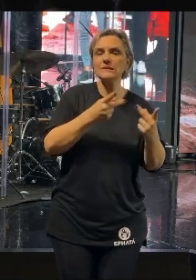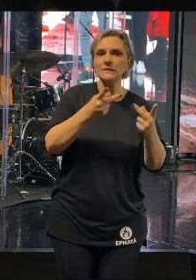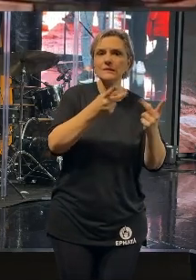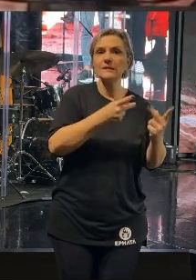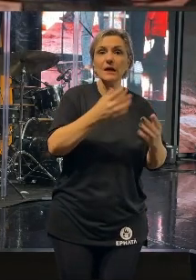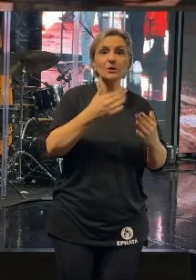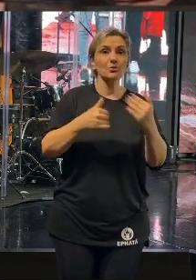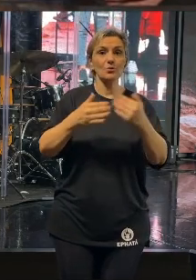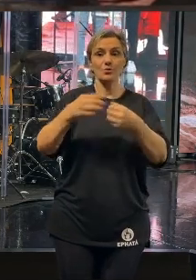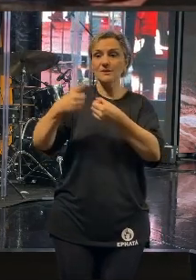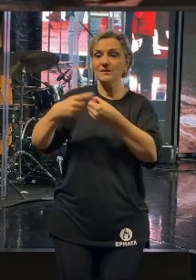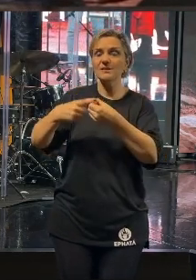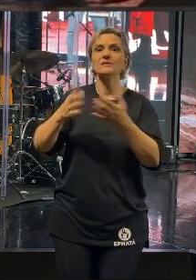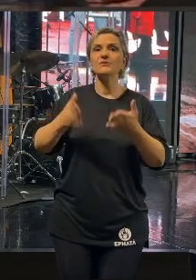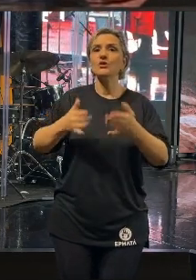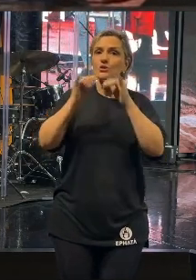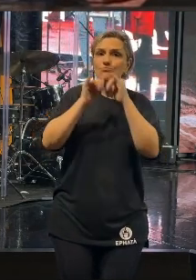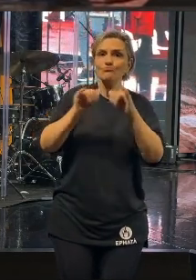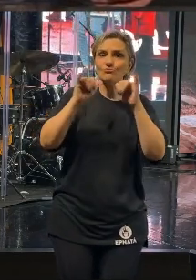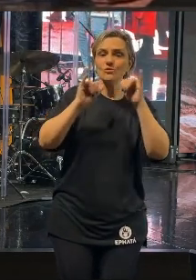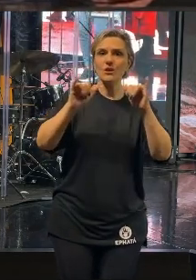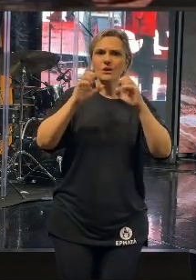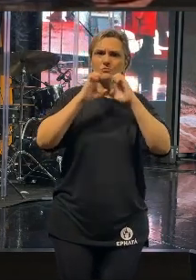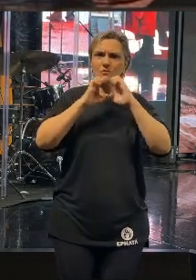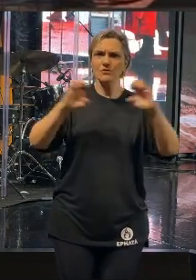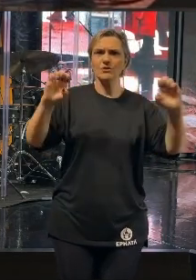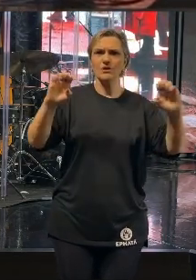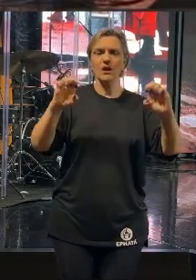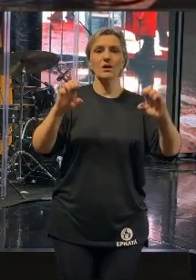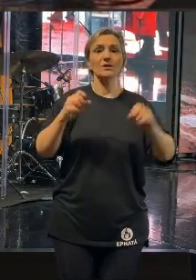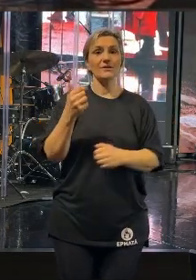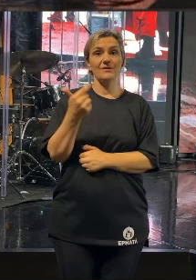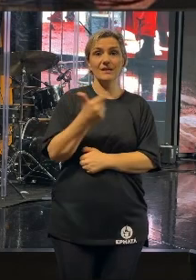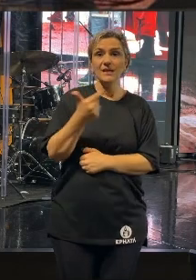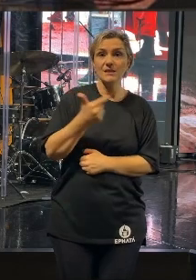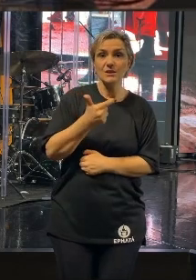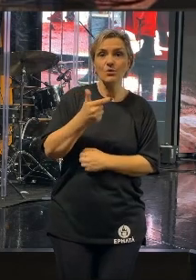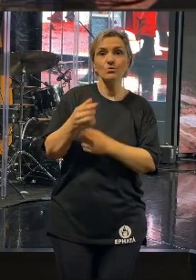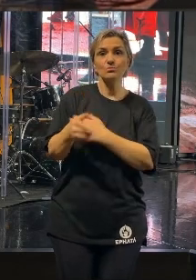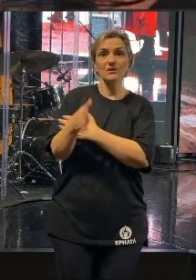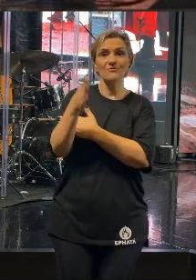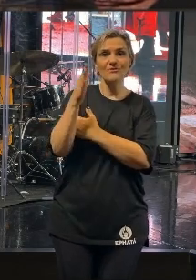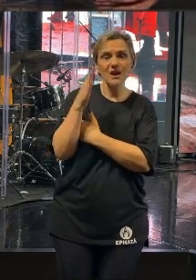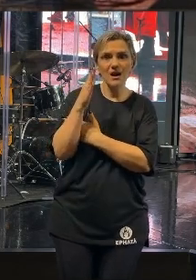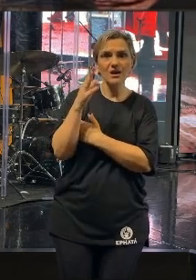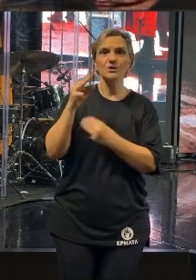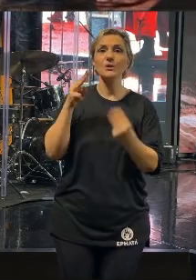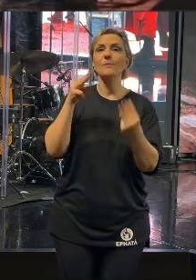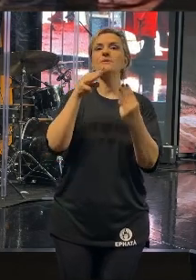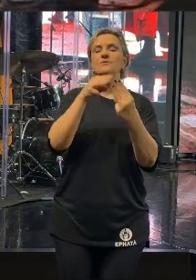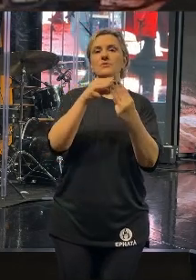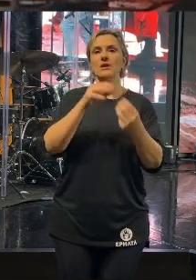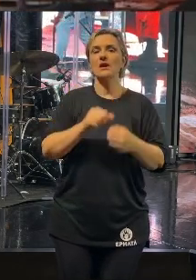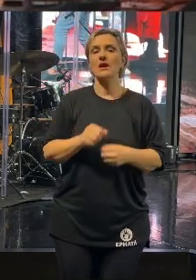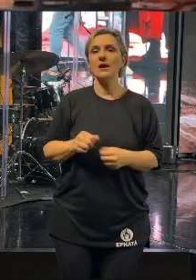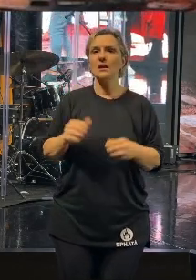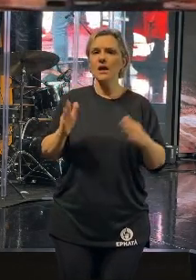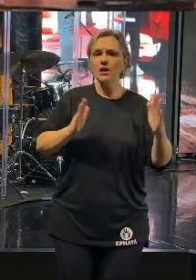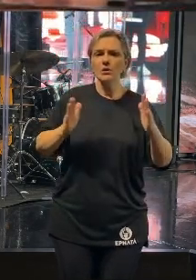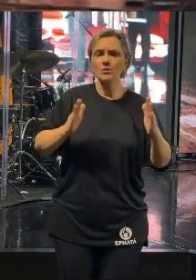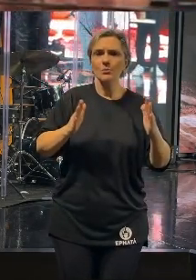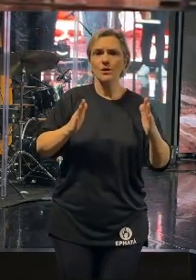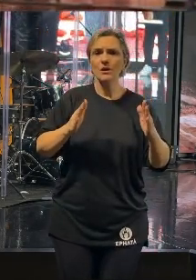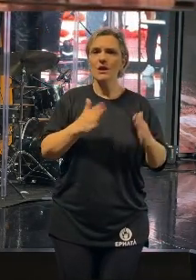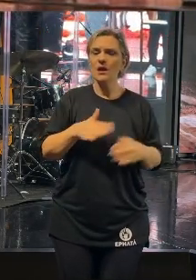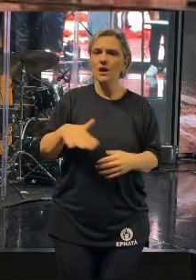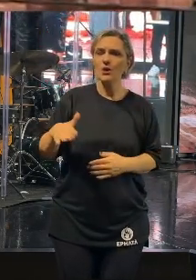anunciado o evangelho. Afinal de contas, ele estava na sua segunda viagem missionária. E no meio do